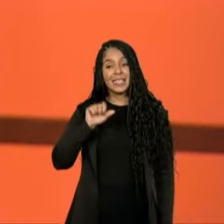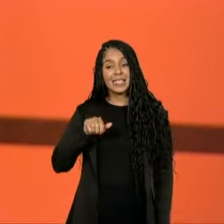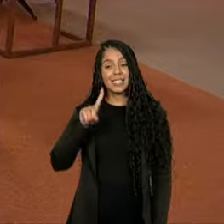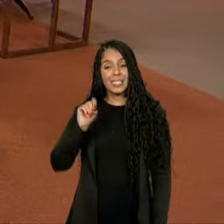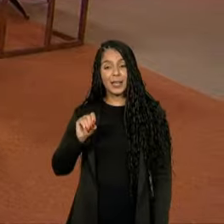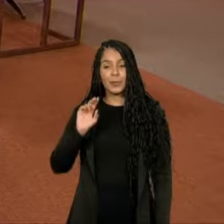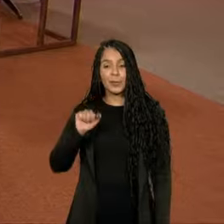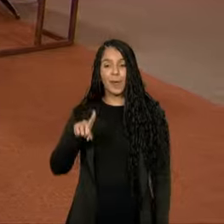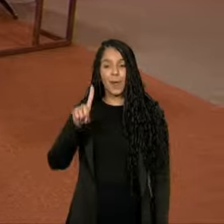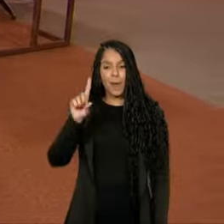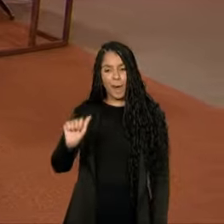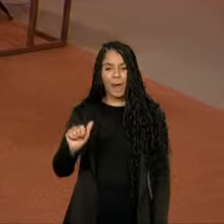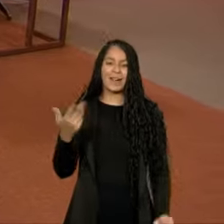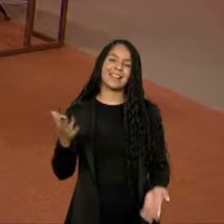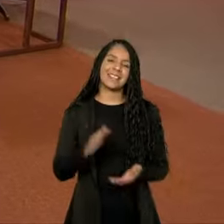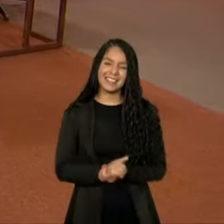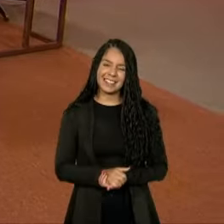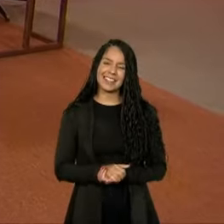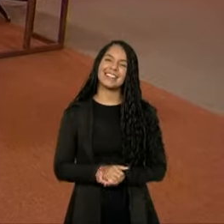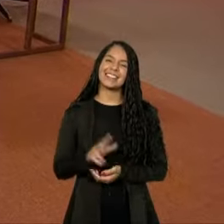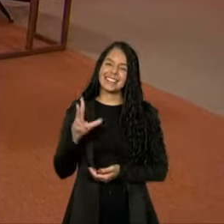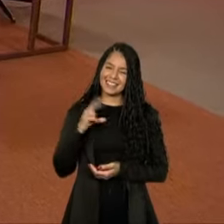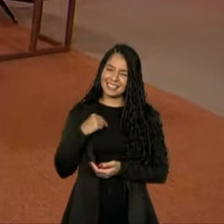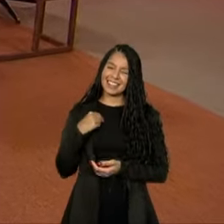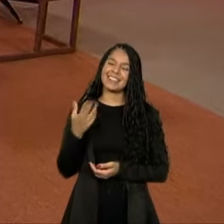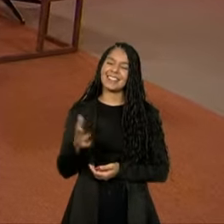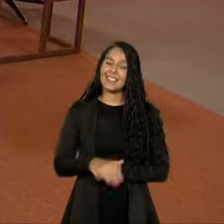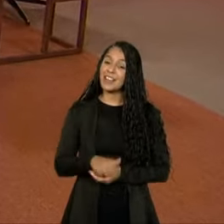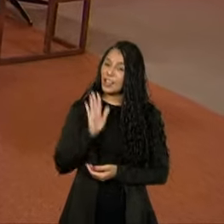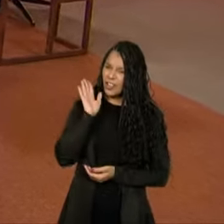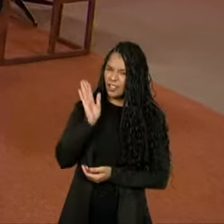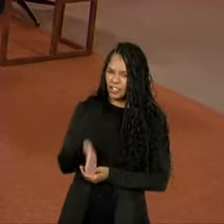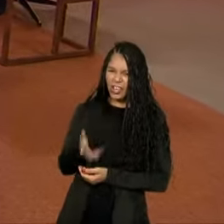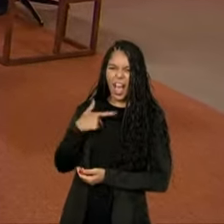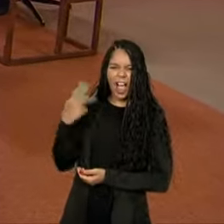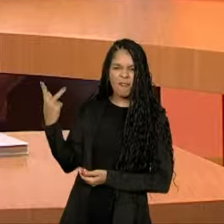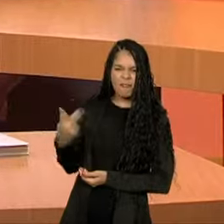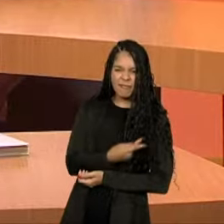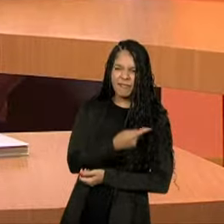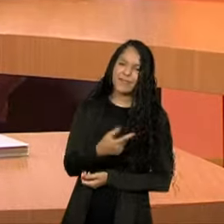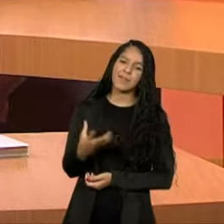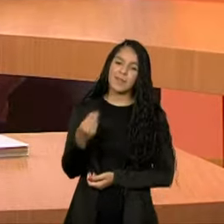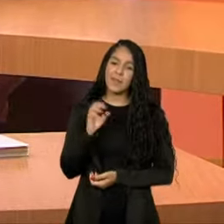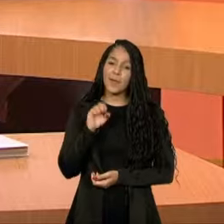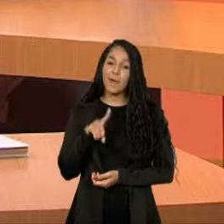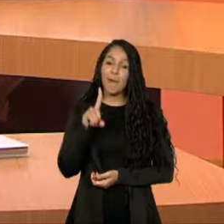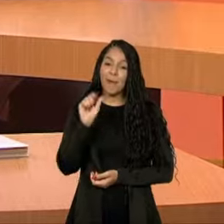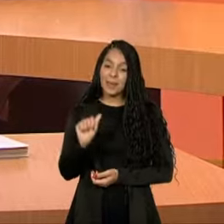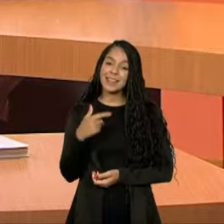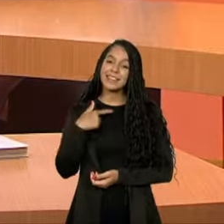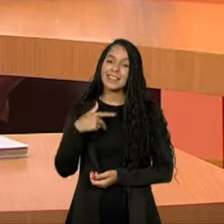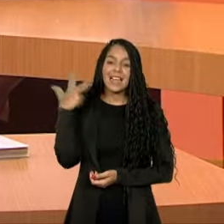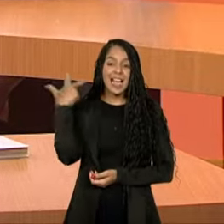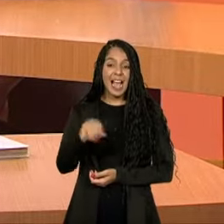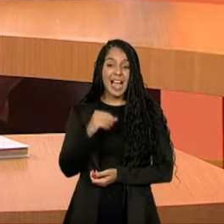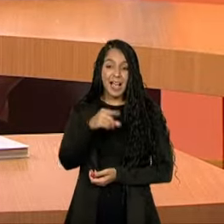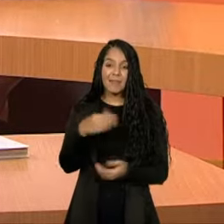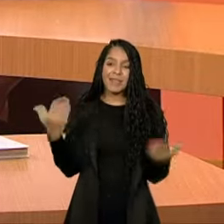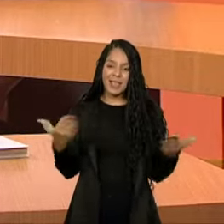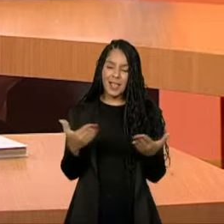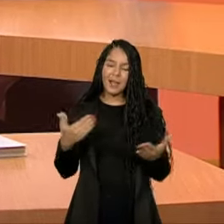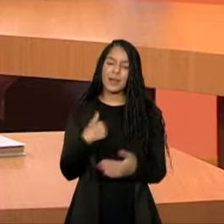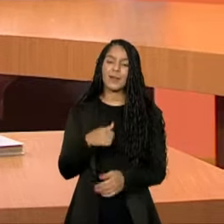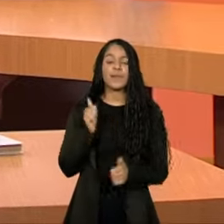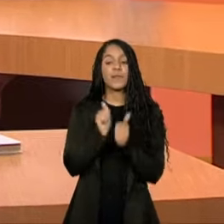Gente, eu quero ir lá no seu jogo. Já deu onda, gente. Já deu muita onda. Quero ir lá que Você tem mais aqui, olha, arrebentar nessa onda,